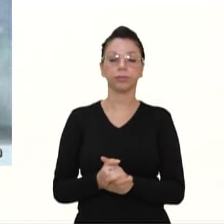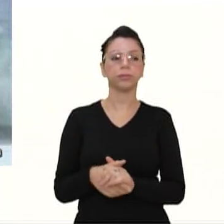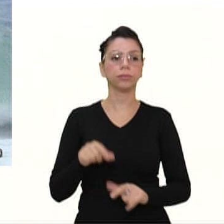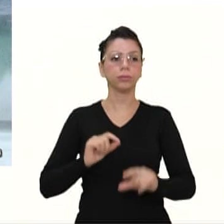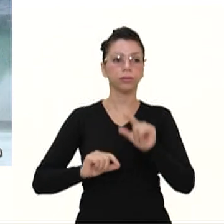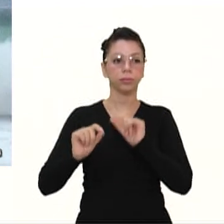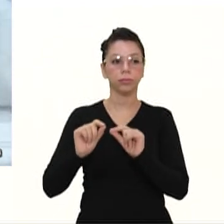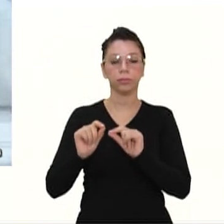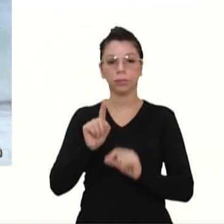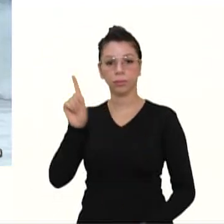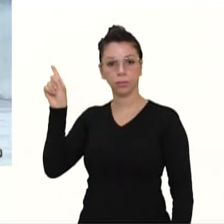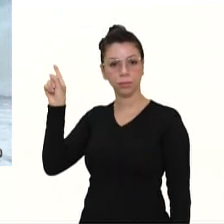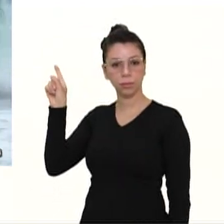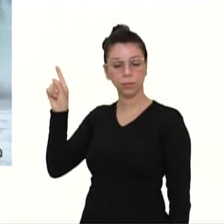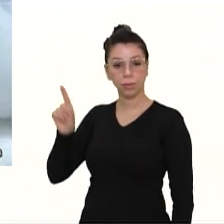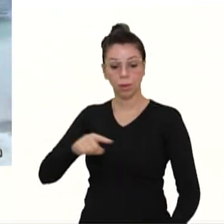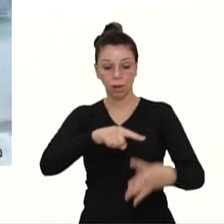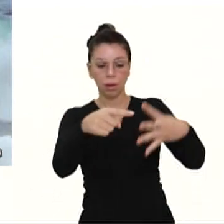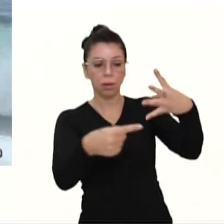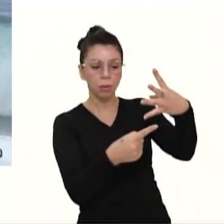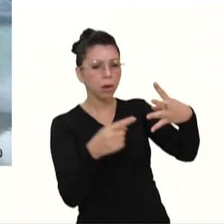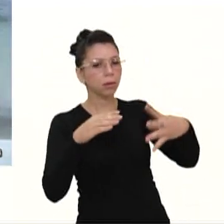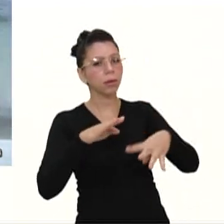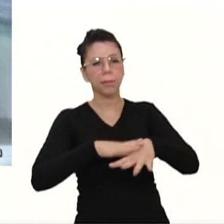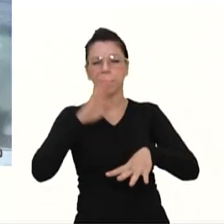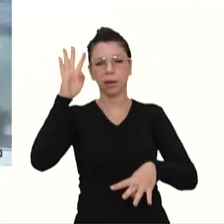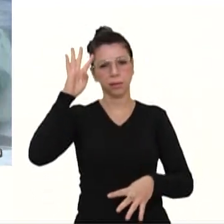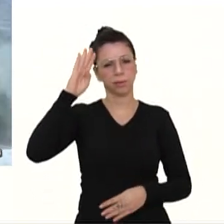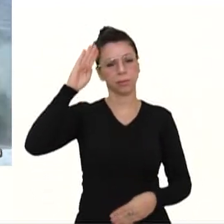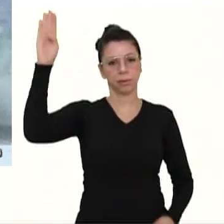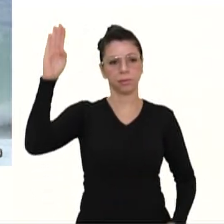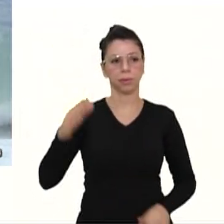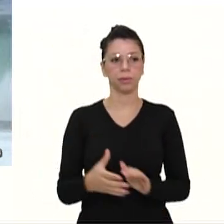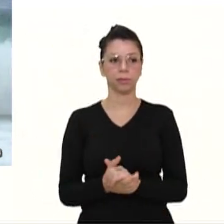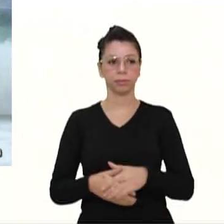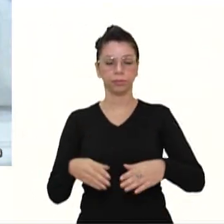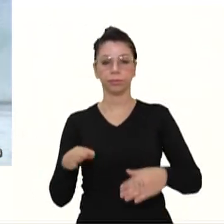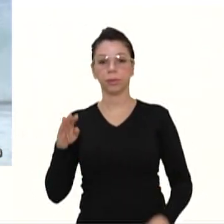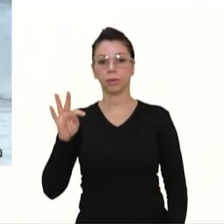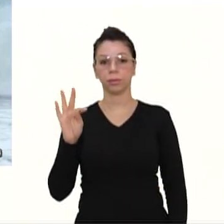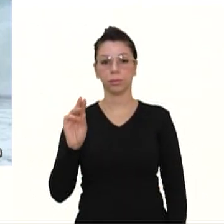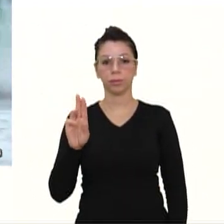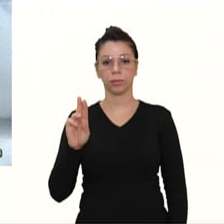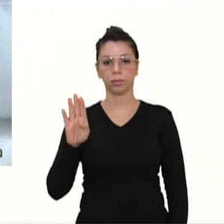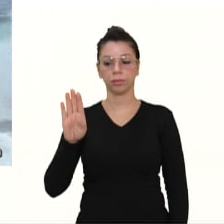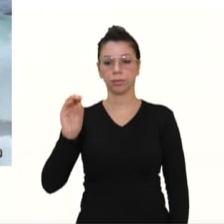manobras? Aqui eu coloquei 4 das mais conhecidas, que é o tubo,